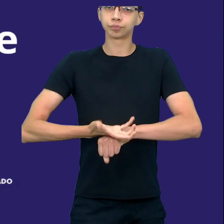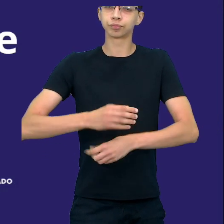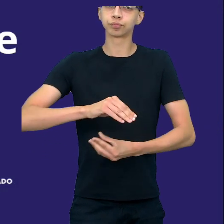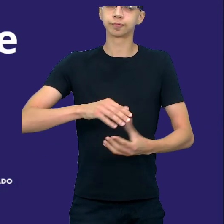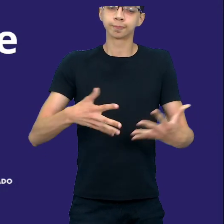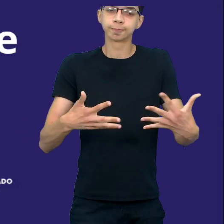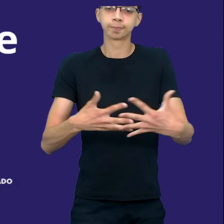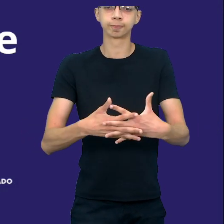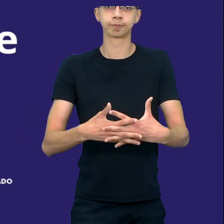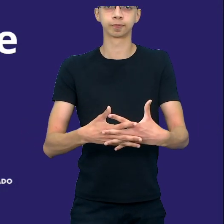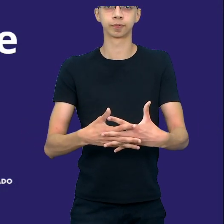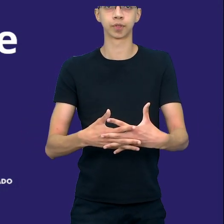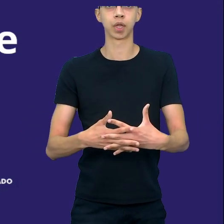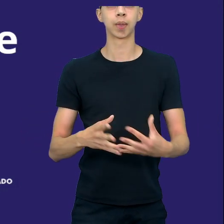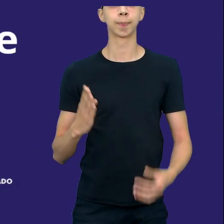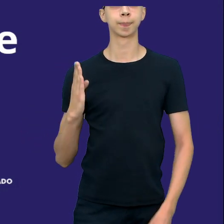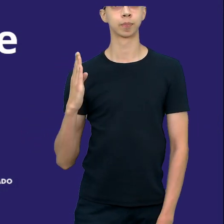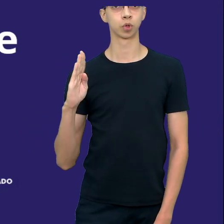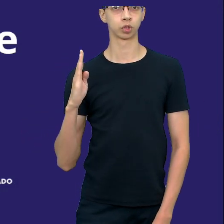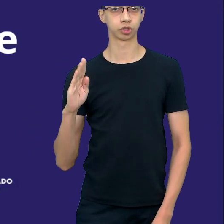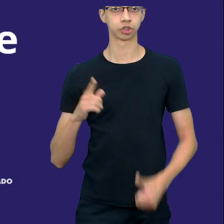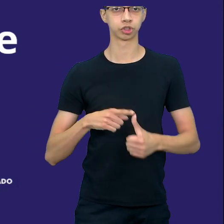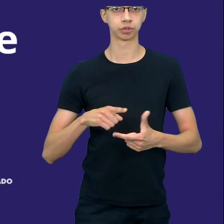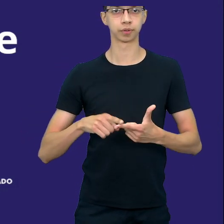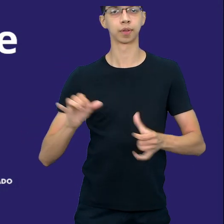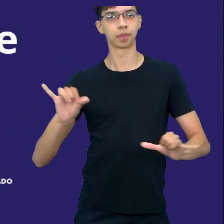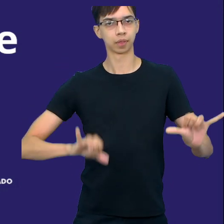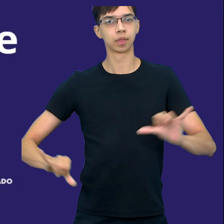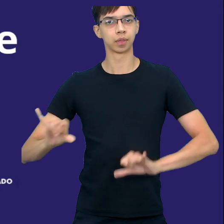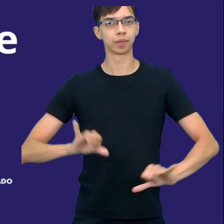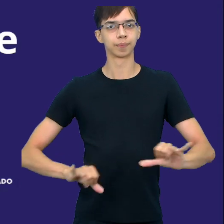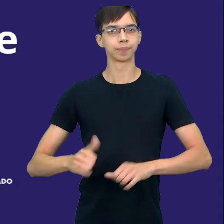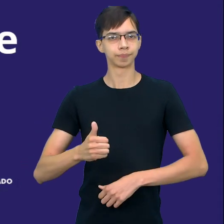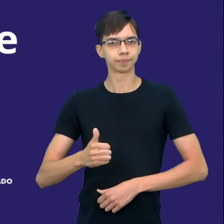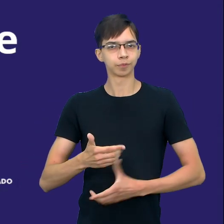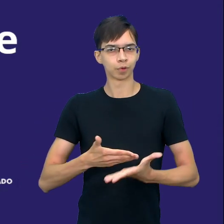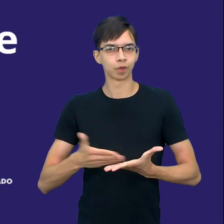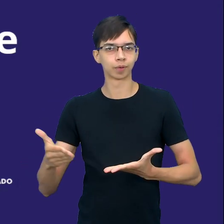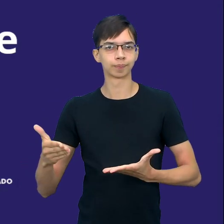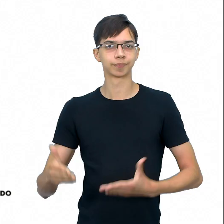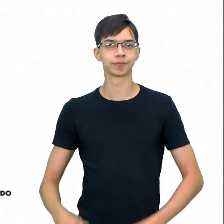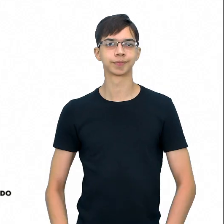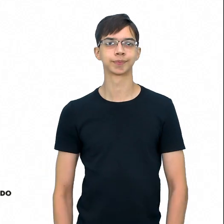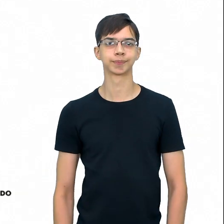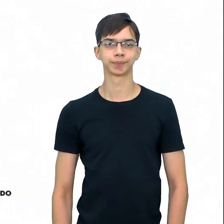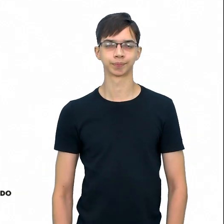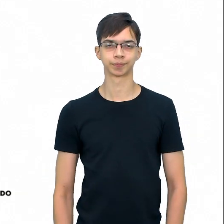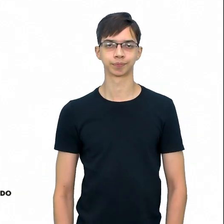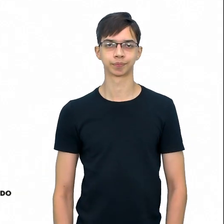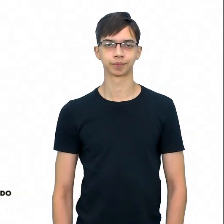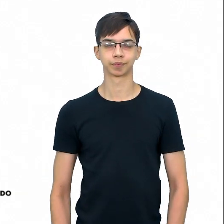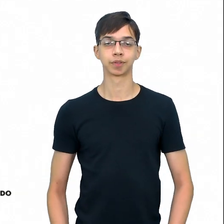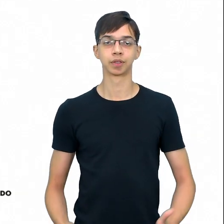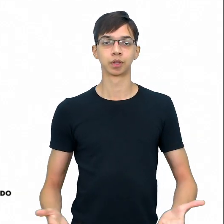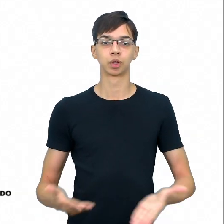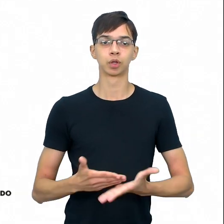entre a biologia e a química. Então, vamos lá? Então, nós começamos